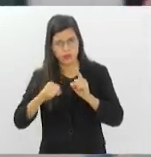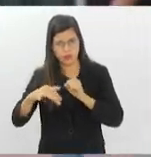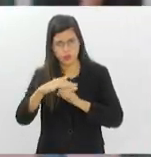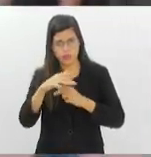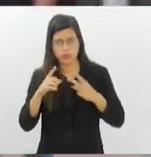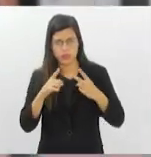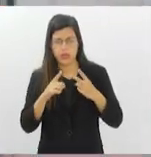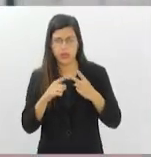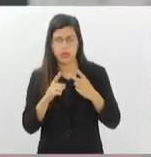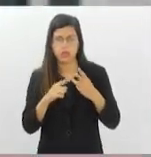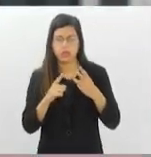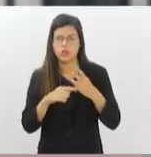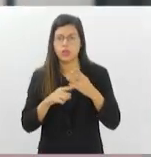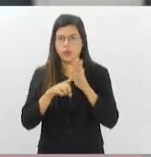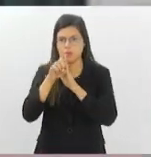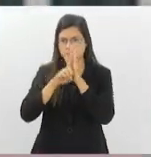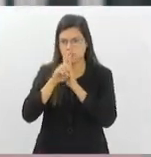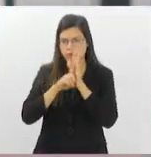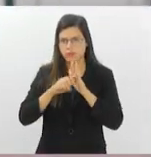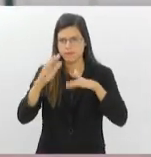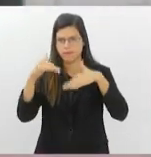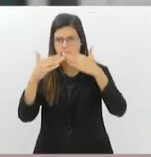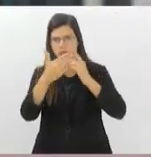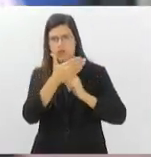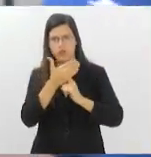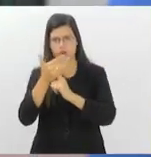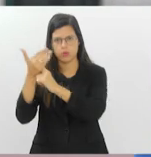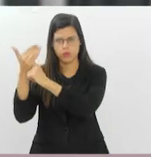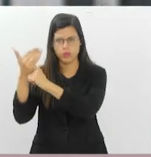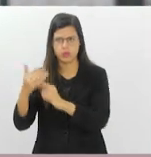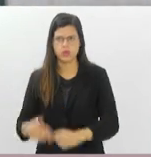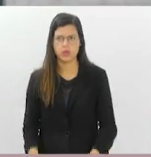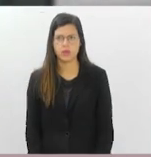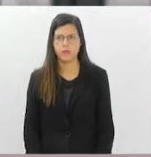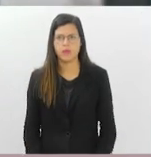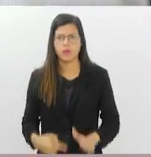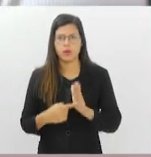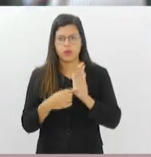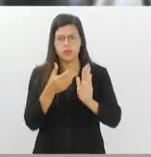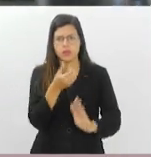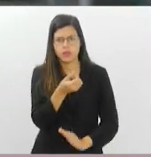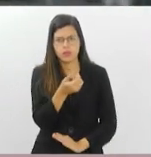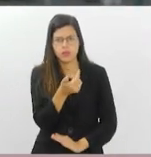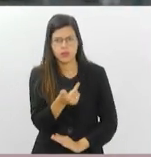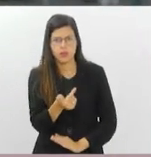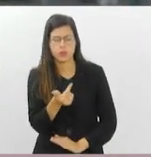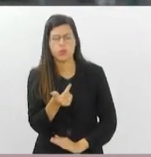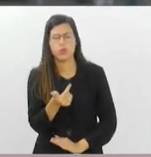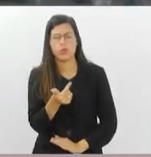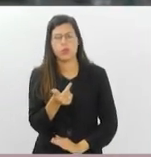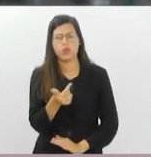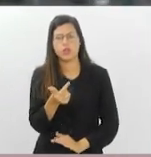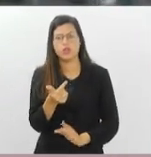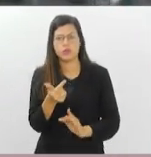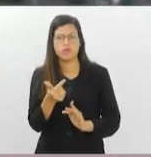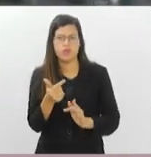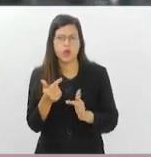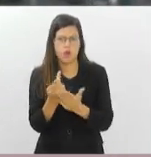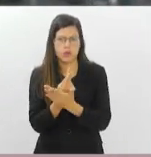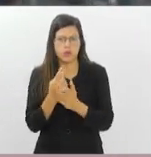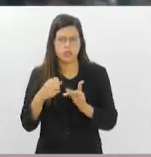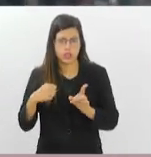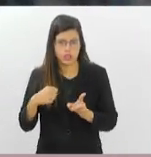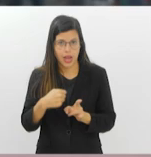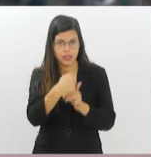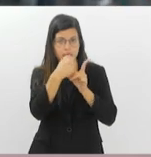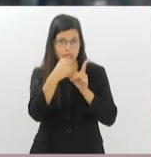pesquisas desenvolvimentos e tecnologias eu apresentei o número de 62 uma média de 62 casos de acidentes eh por dia